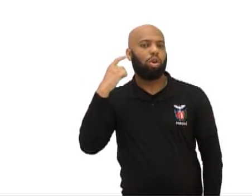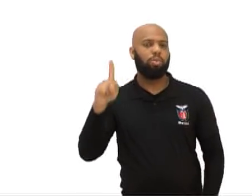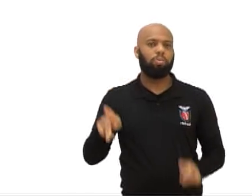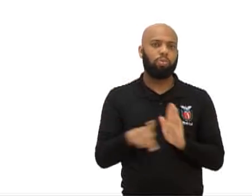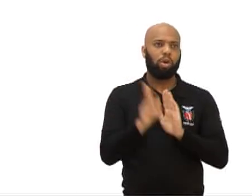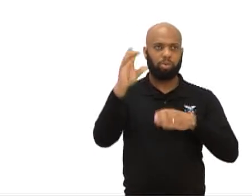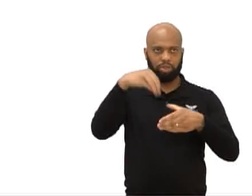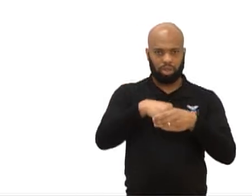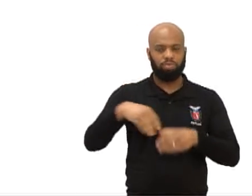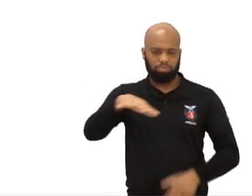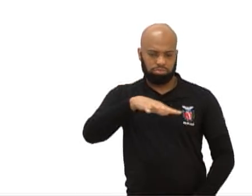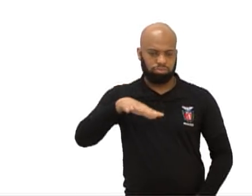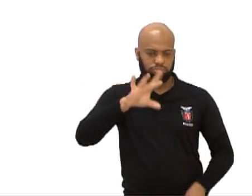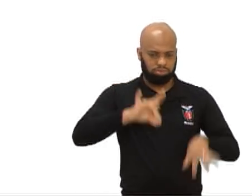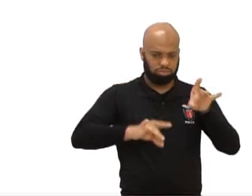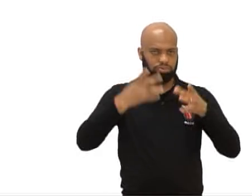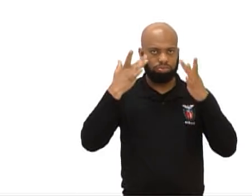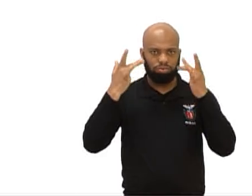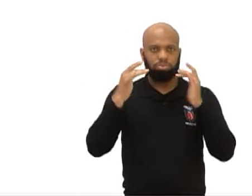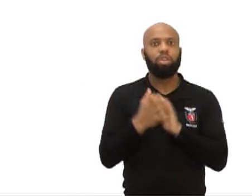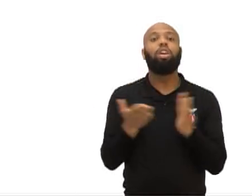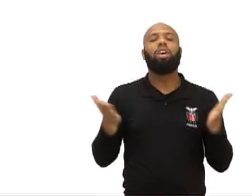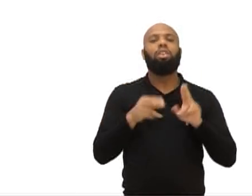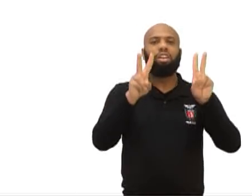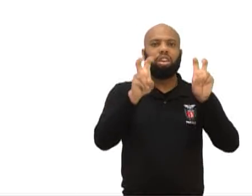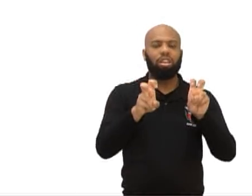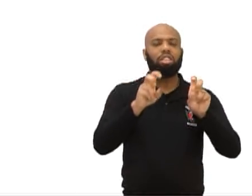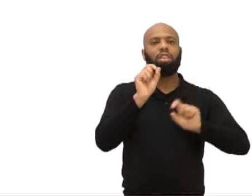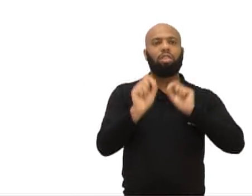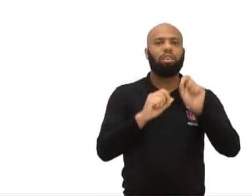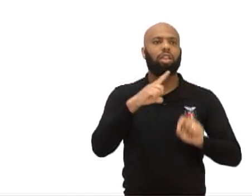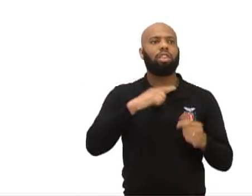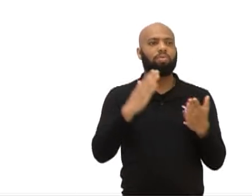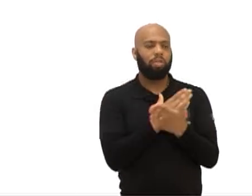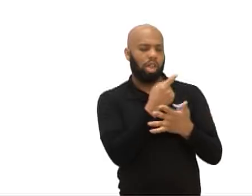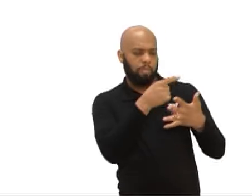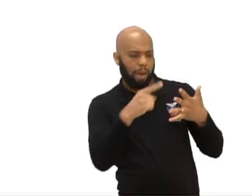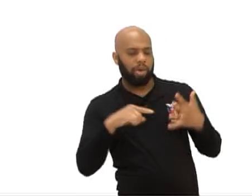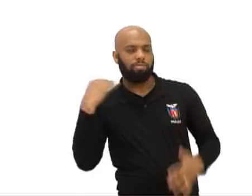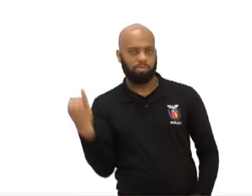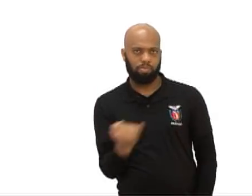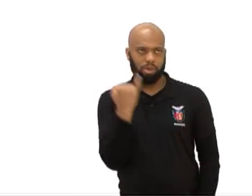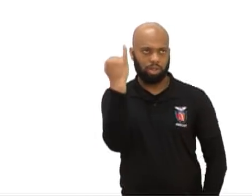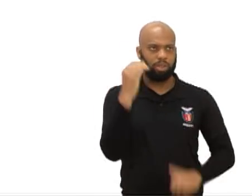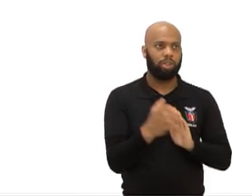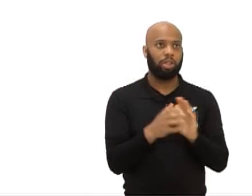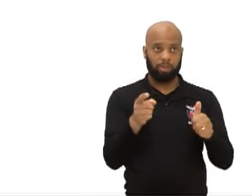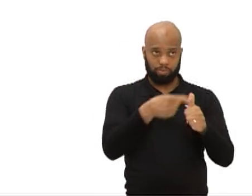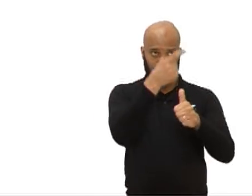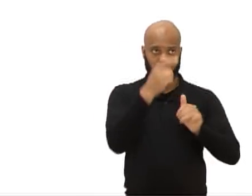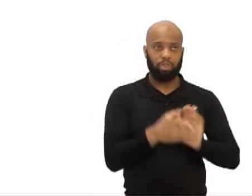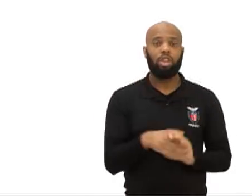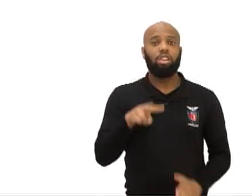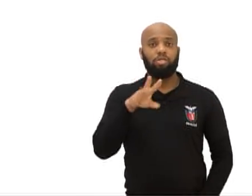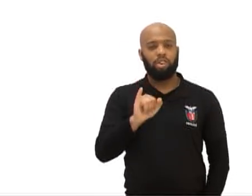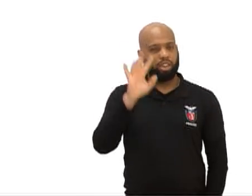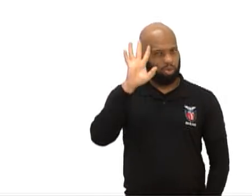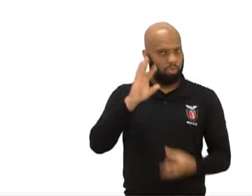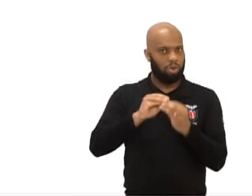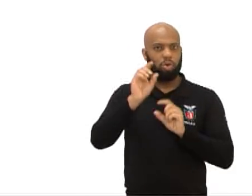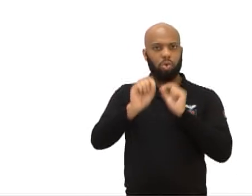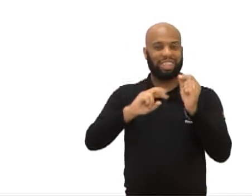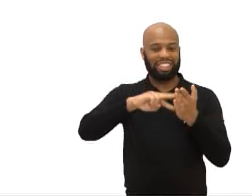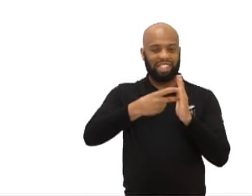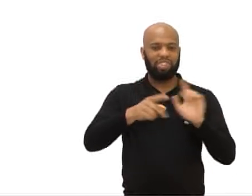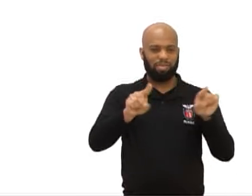na cena. Para falar sobre esse assunto, alguns pontos são muito importantes. Primeiro, nós entenderemos o